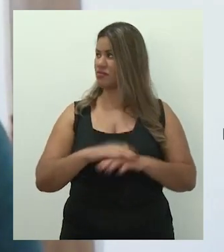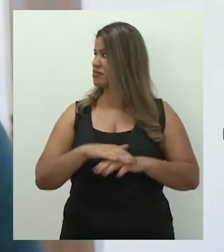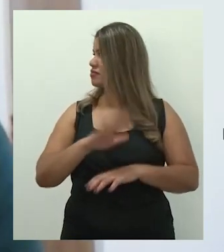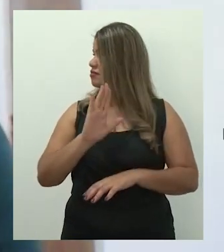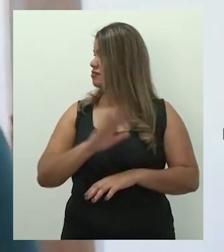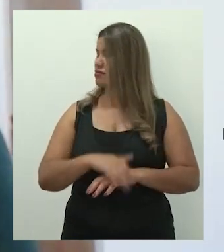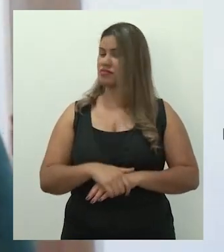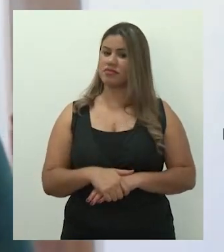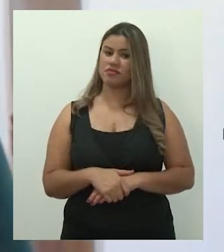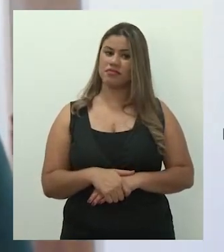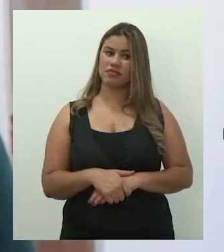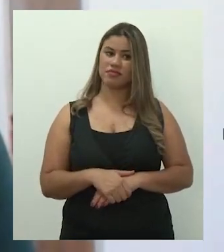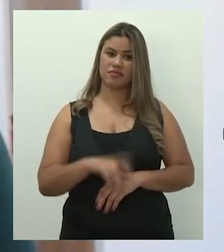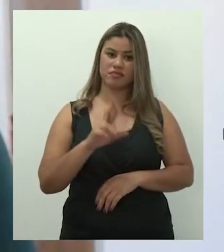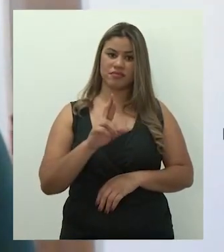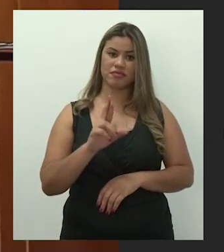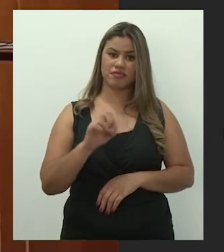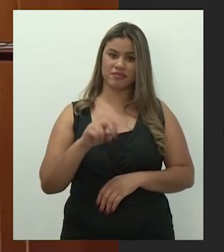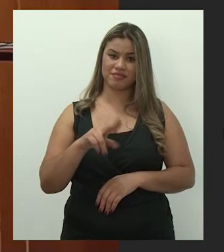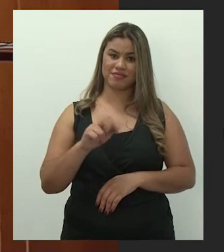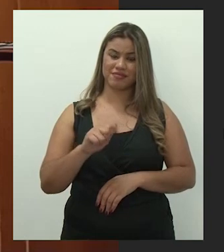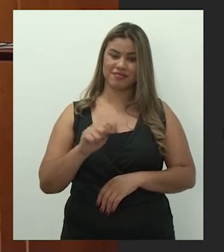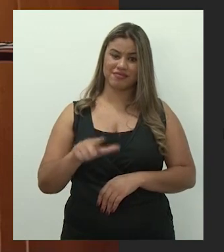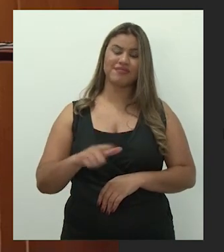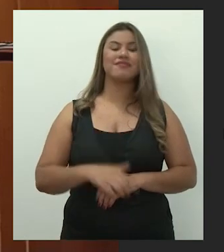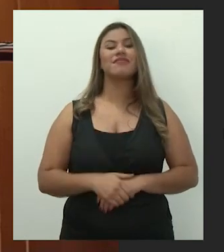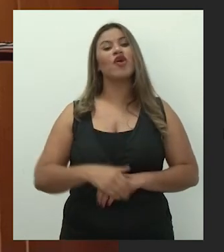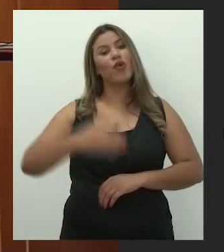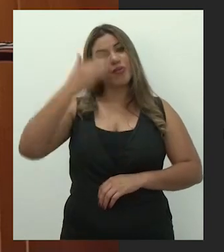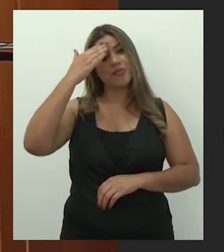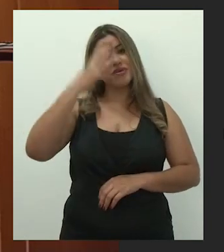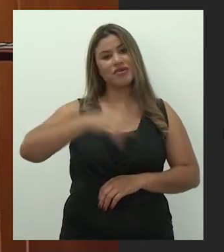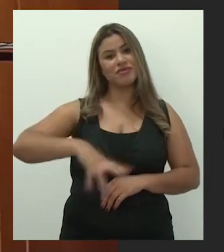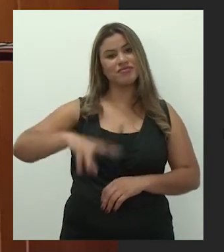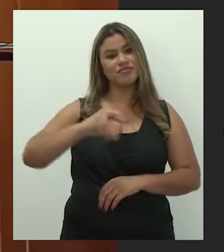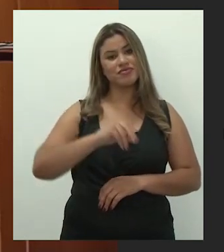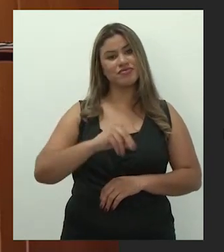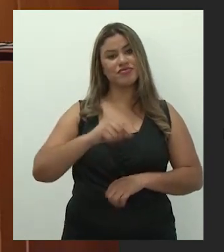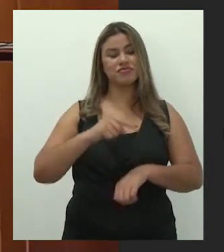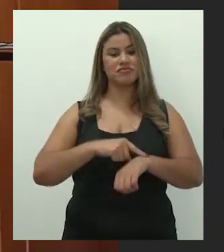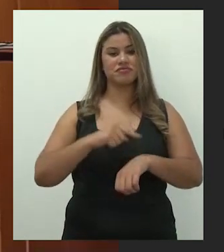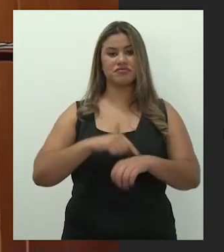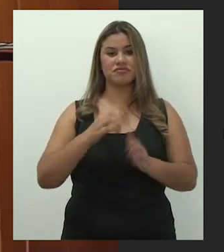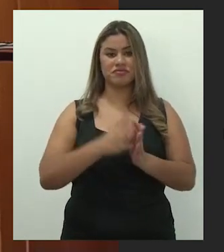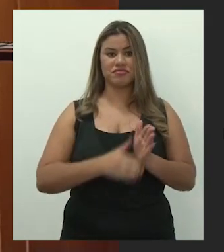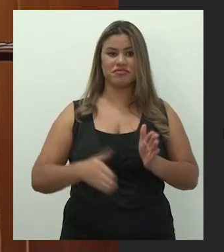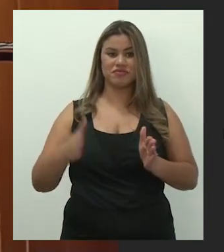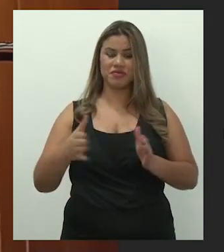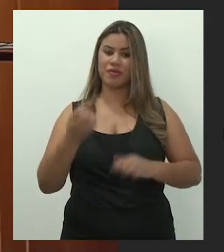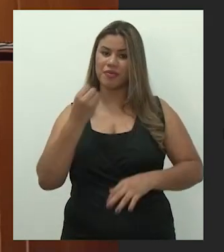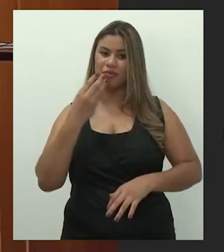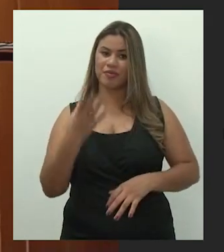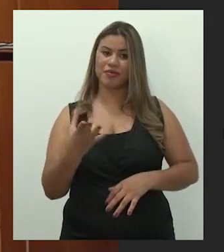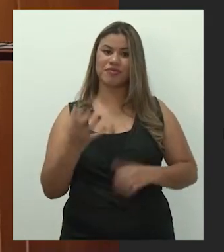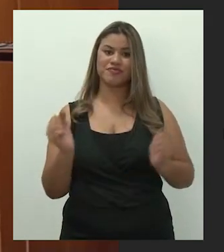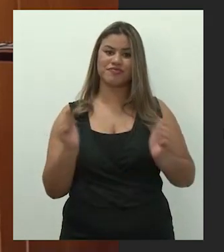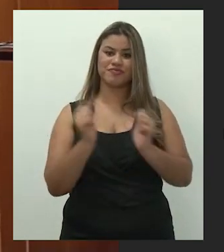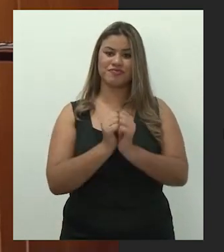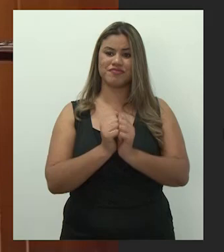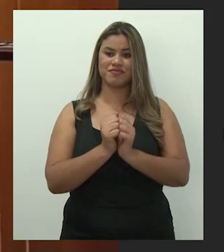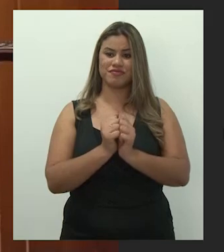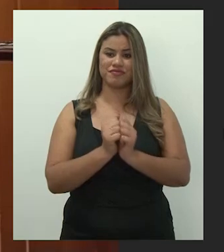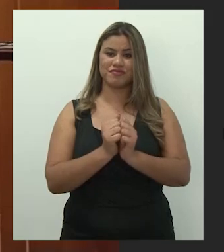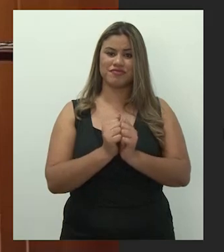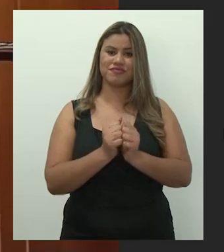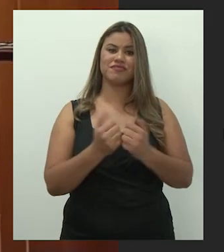próxima. Renan? Gente, muito obrigado por tudo, obrigado por esse momento, que é sempre muito bom estar aqui com vocês. Que vocês